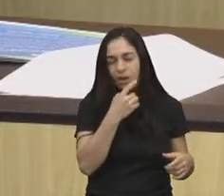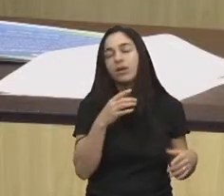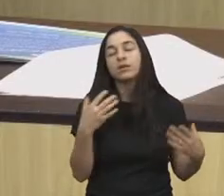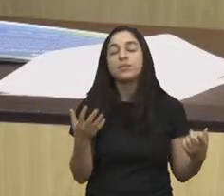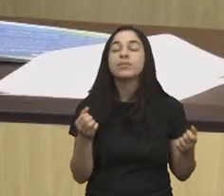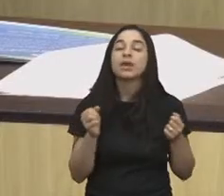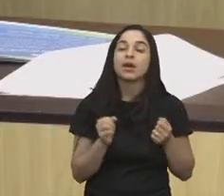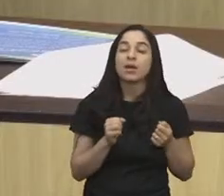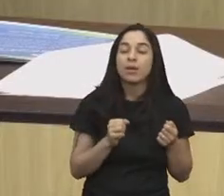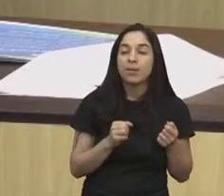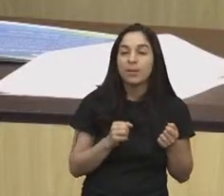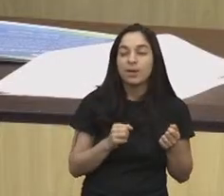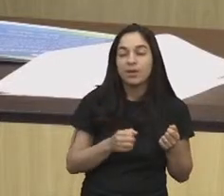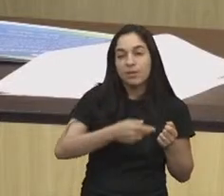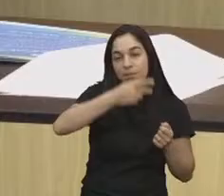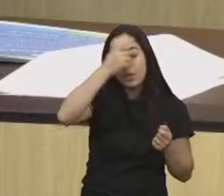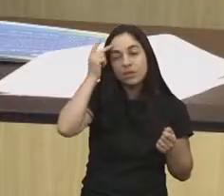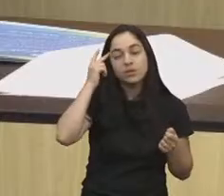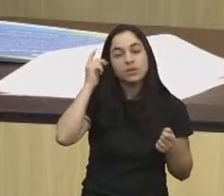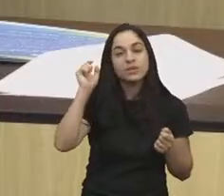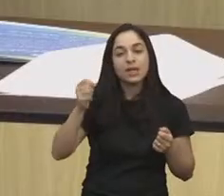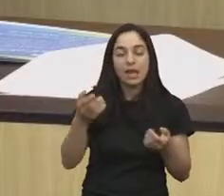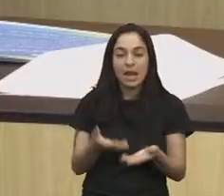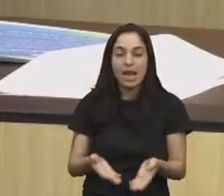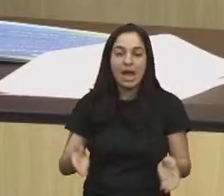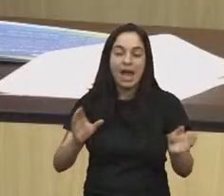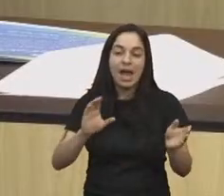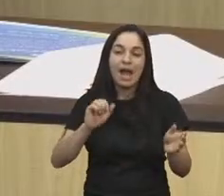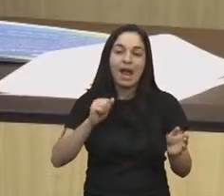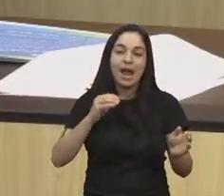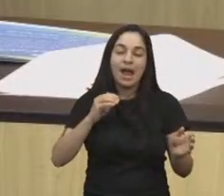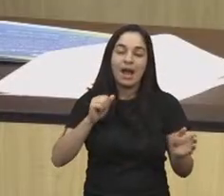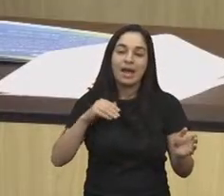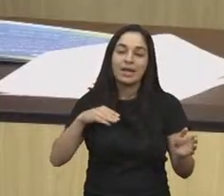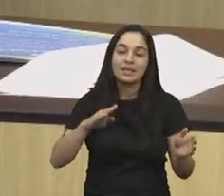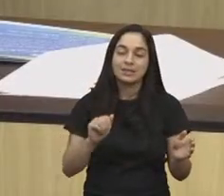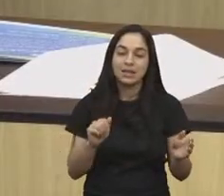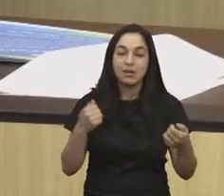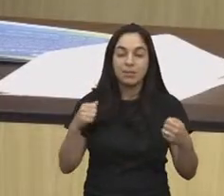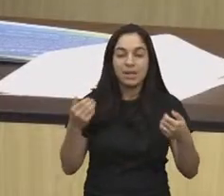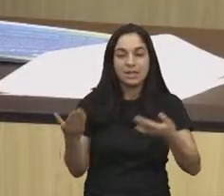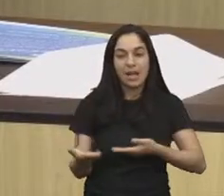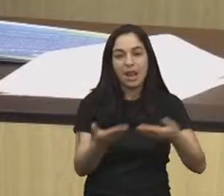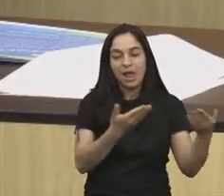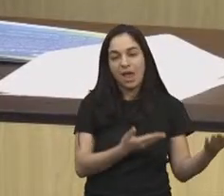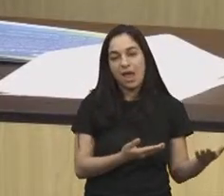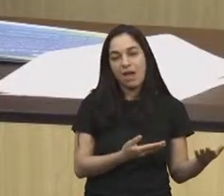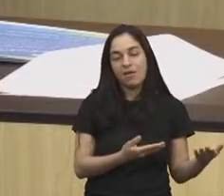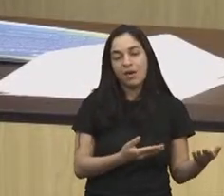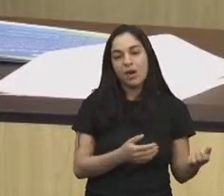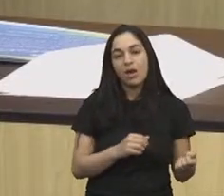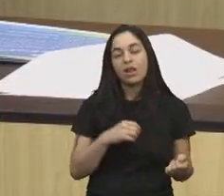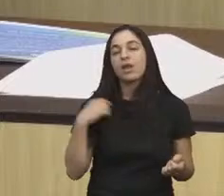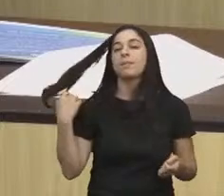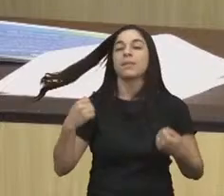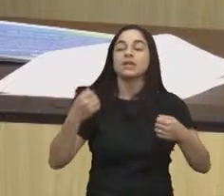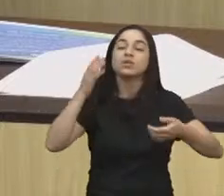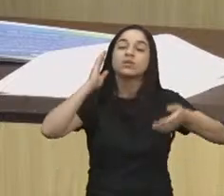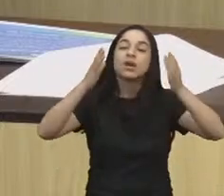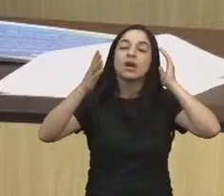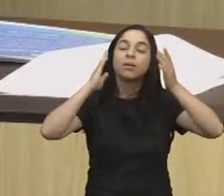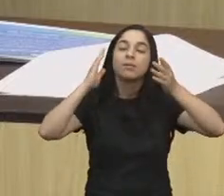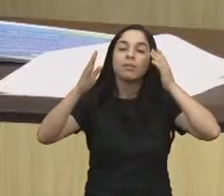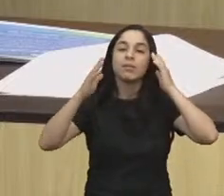para aqueles que pegam na caçamba, no caminhão basculhante, eles têm que deslocar uma máquina, tá? Para encher